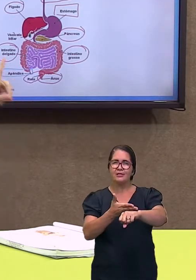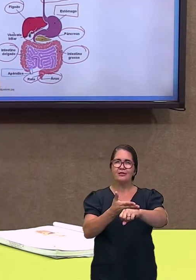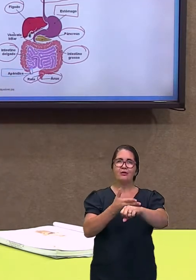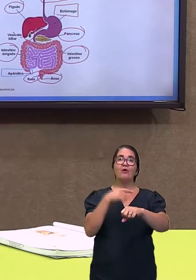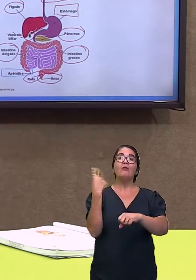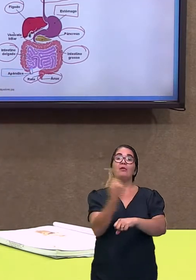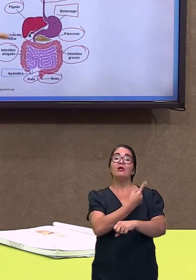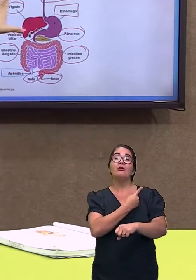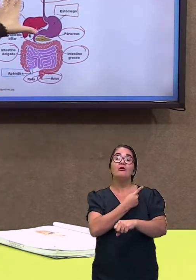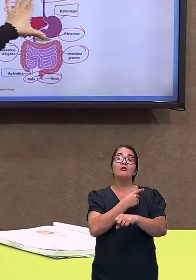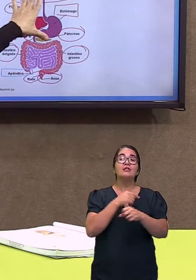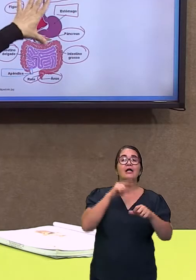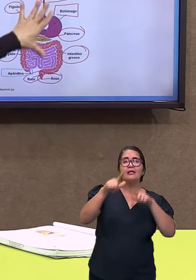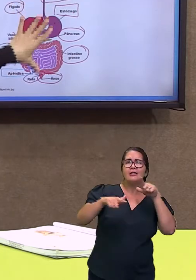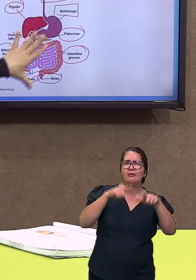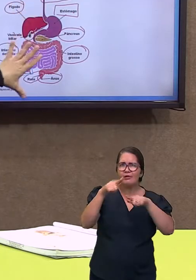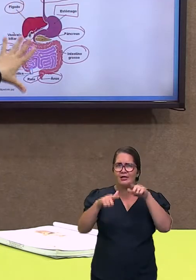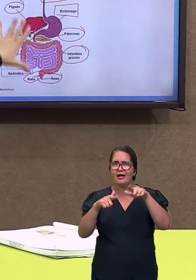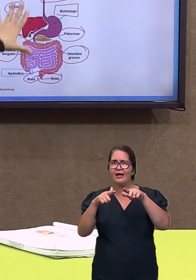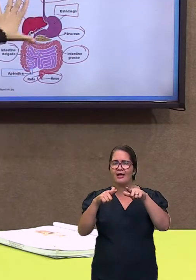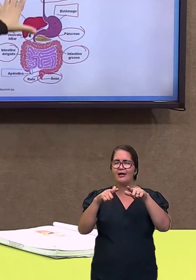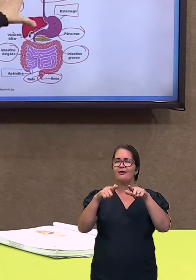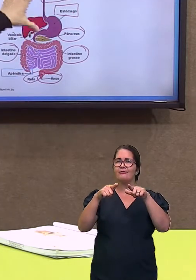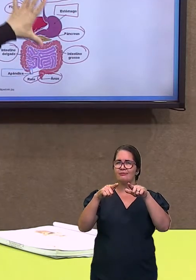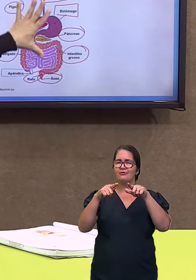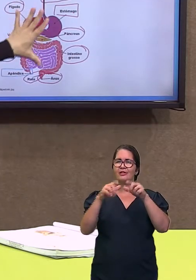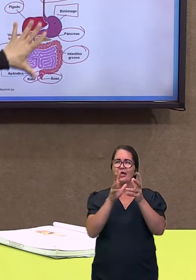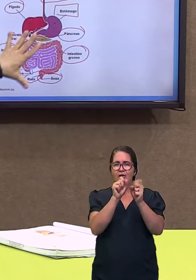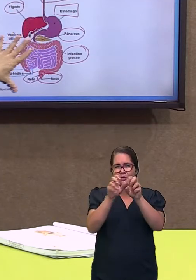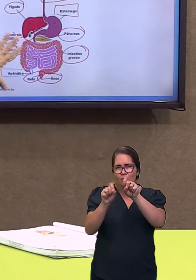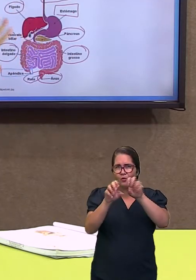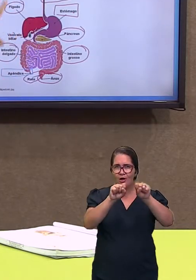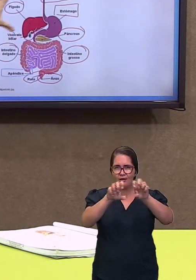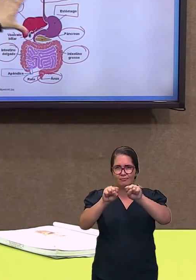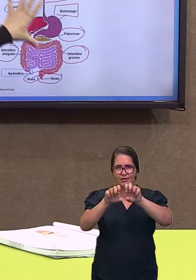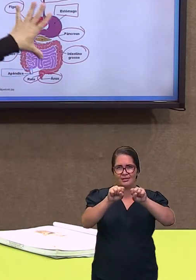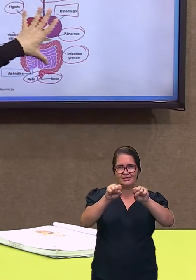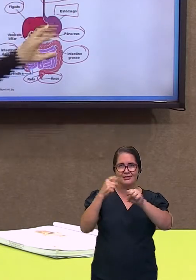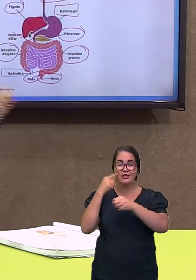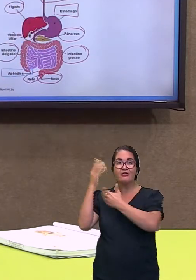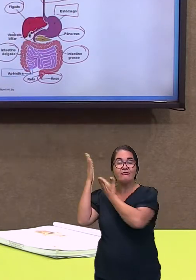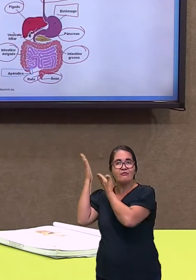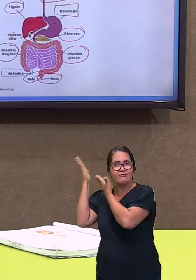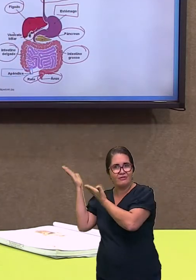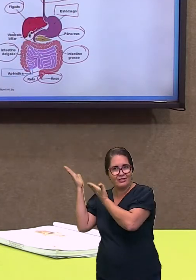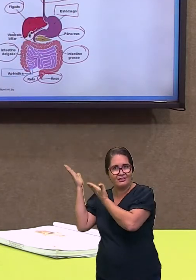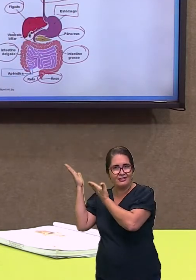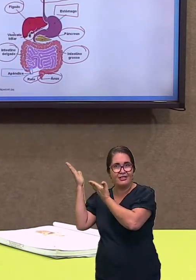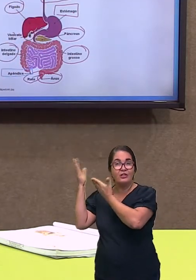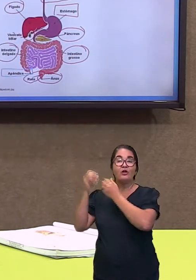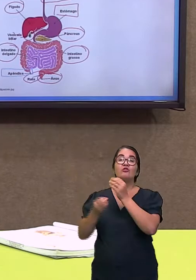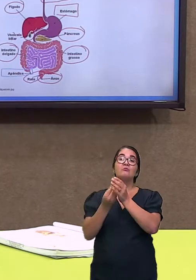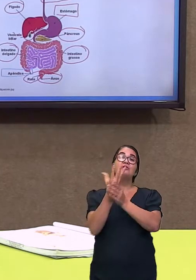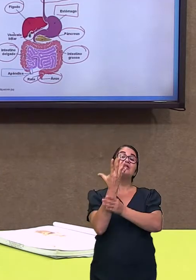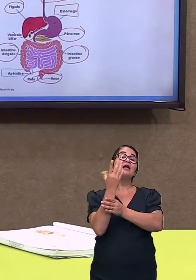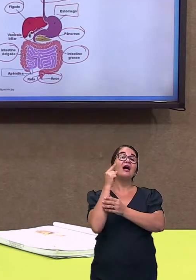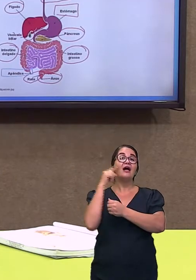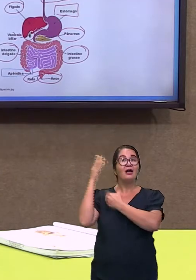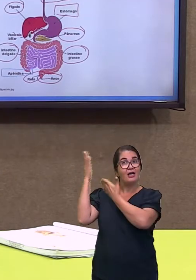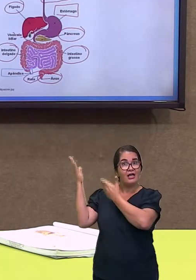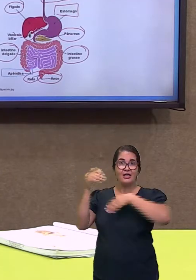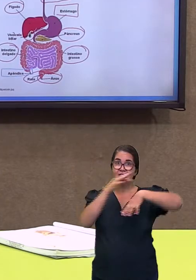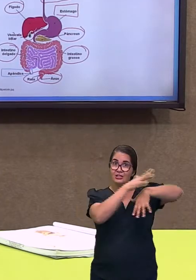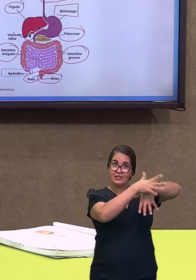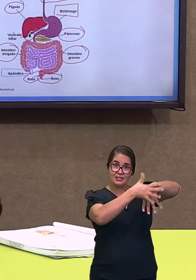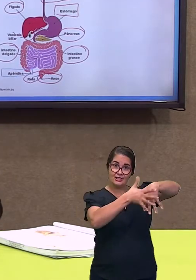vai tentar replicar exatamente esta imagem do sistema digestório. Então, por onde